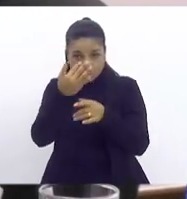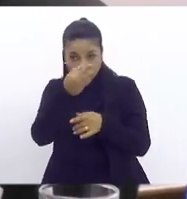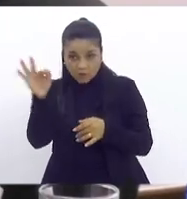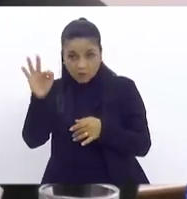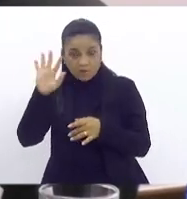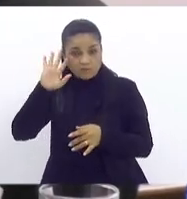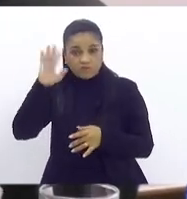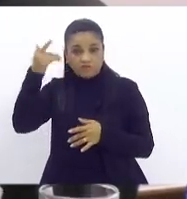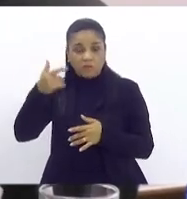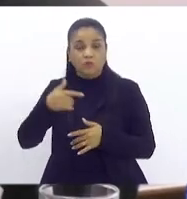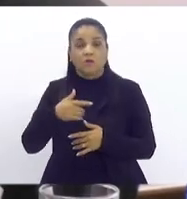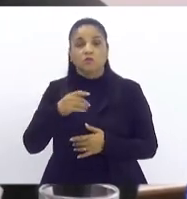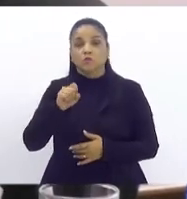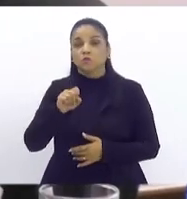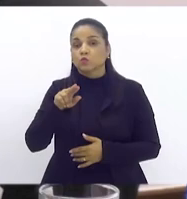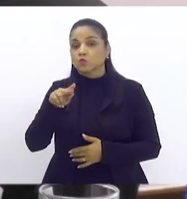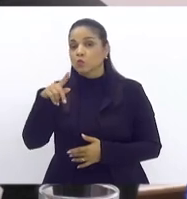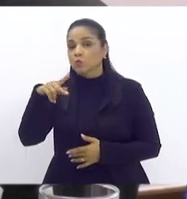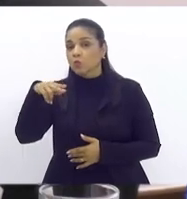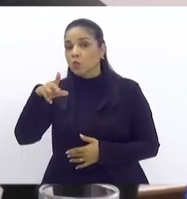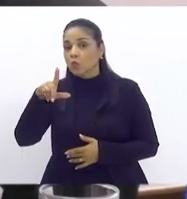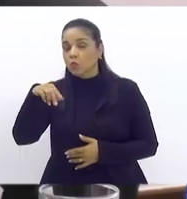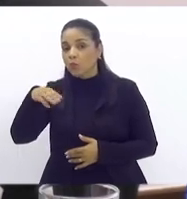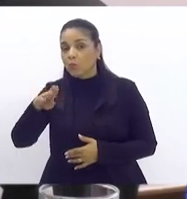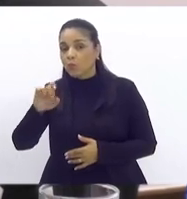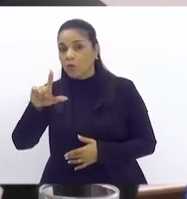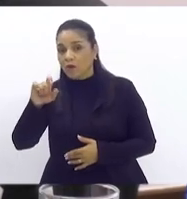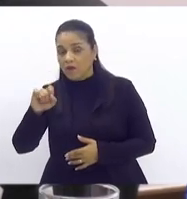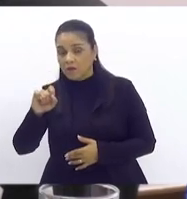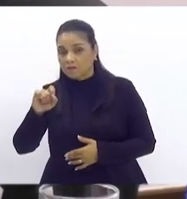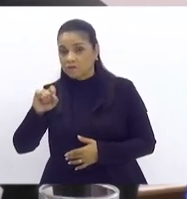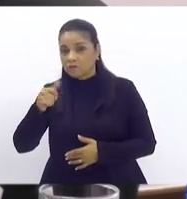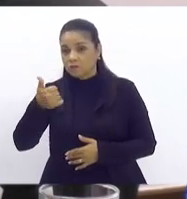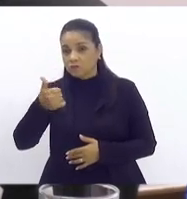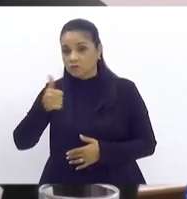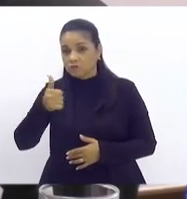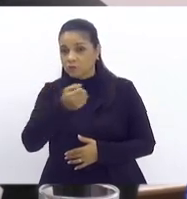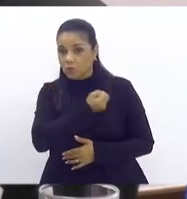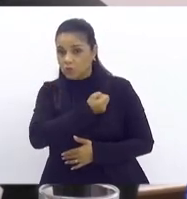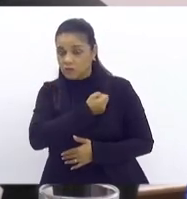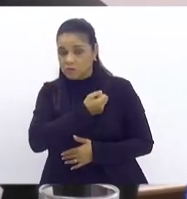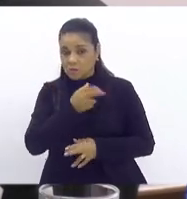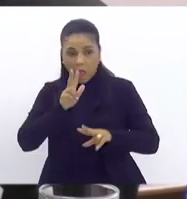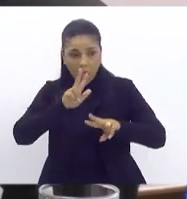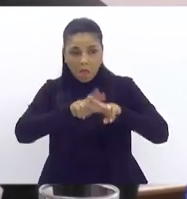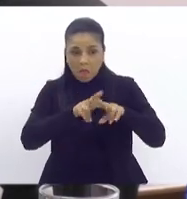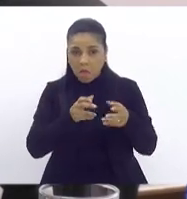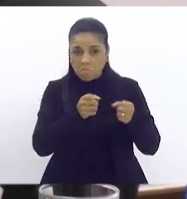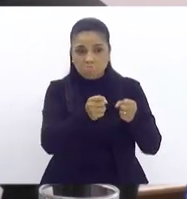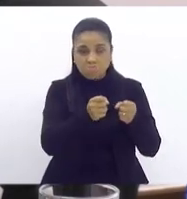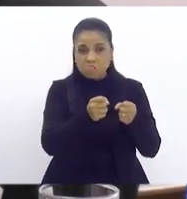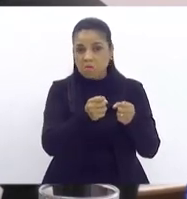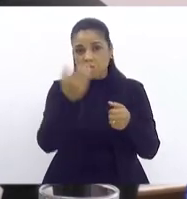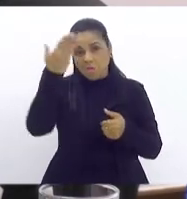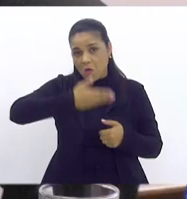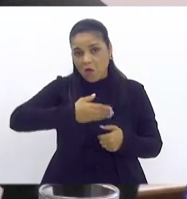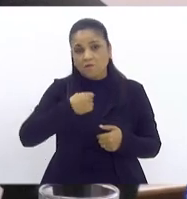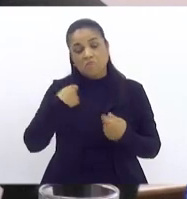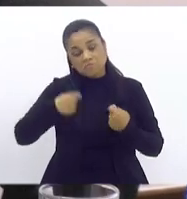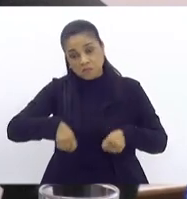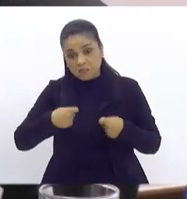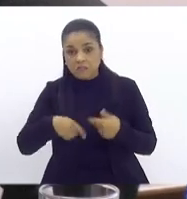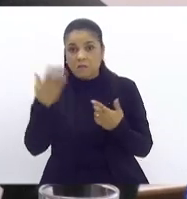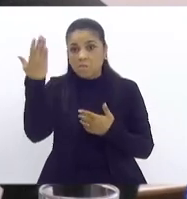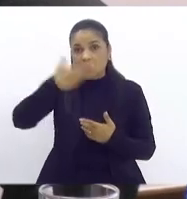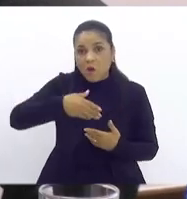vinculante número 11 que diz o seguinte olha não pode algemar as pessoas indiscriminadamente para algemar tem que ter isso aquilo aquilo outro outro